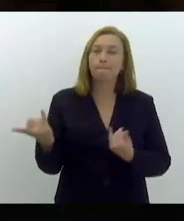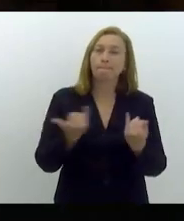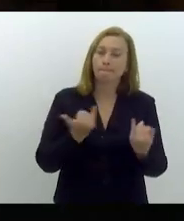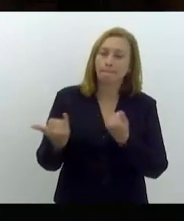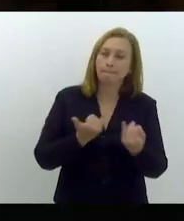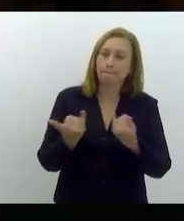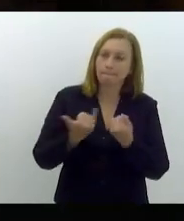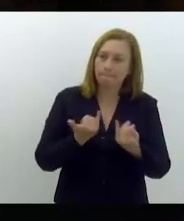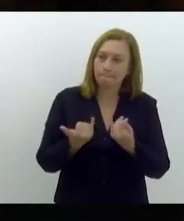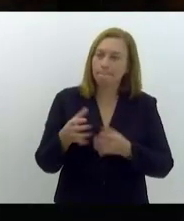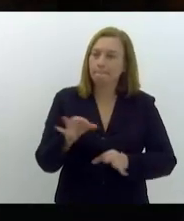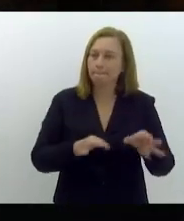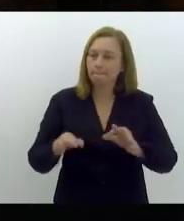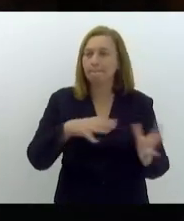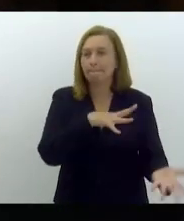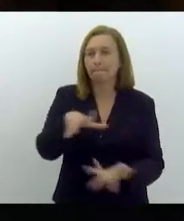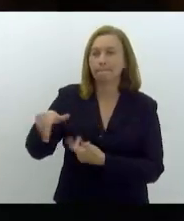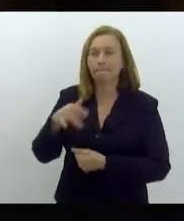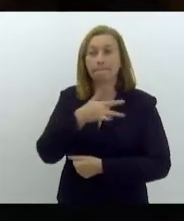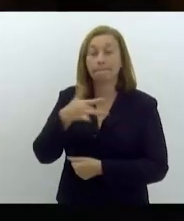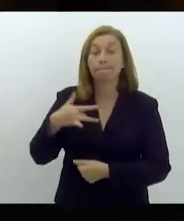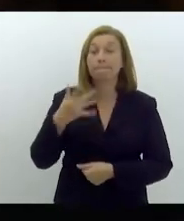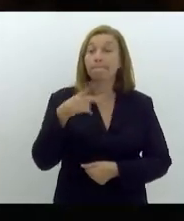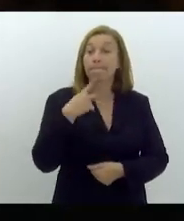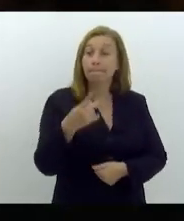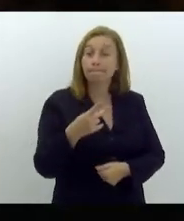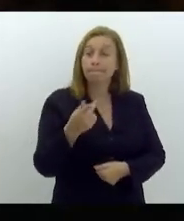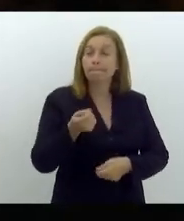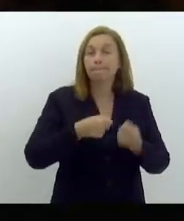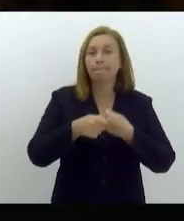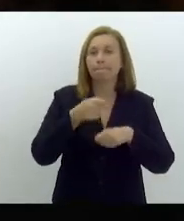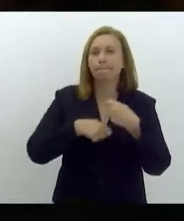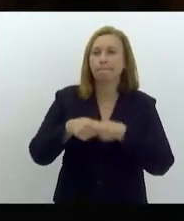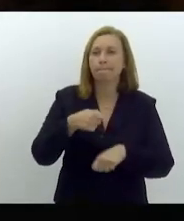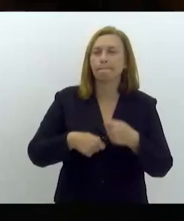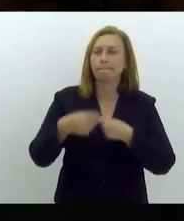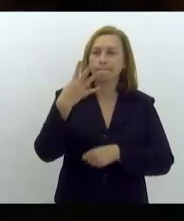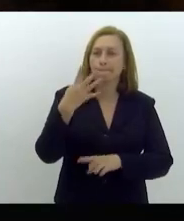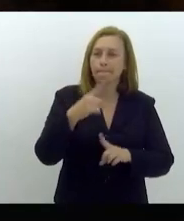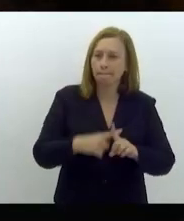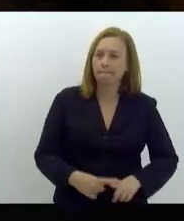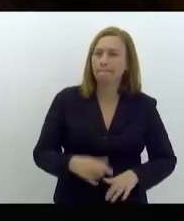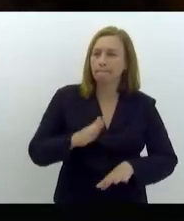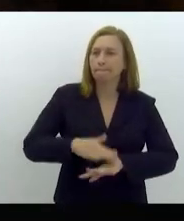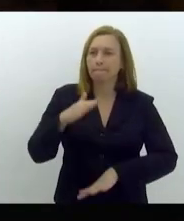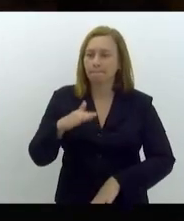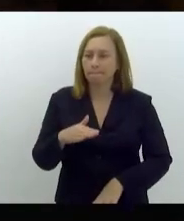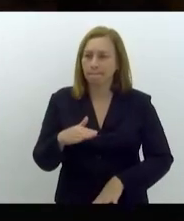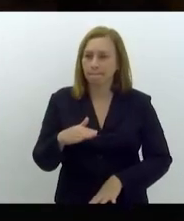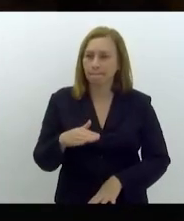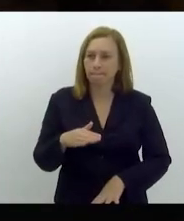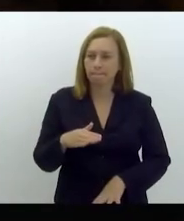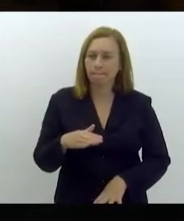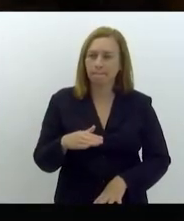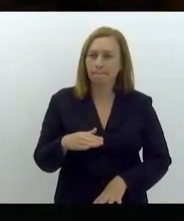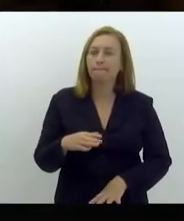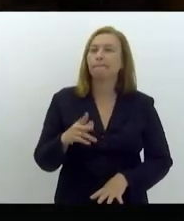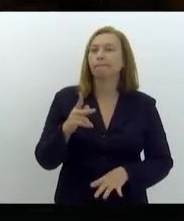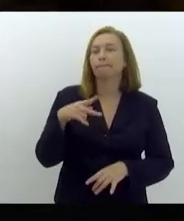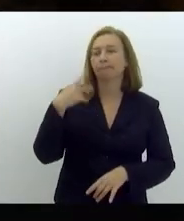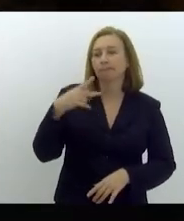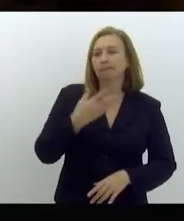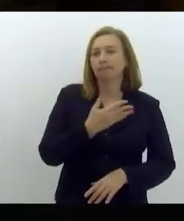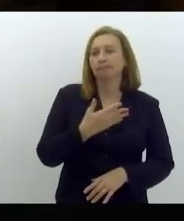Organização Mundial de Saúde diz que economizamos quatro vezes mais em políticas de saúde